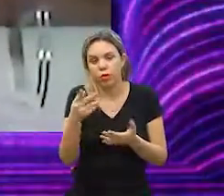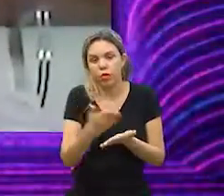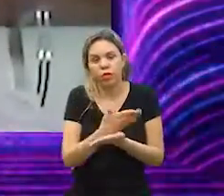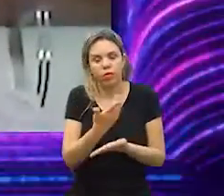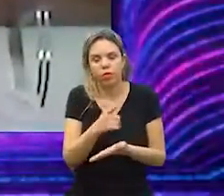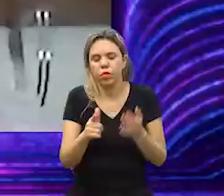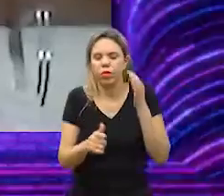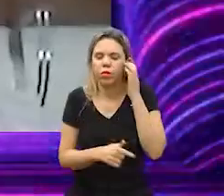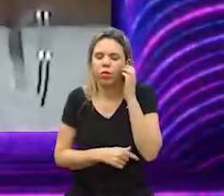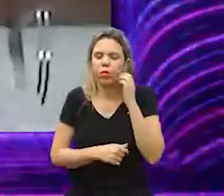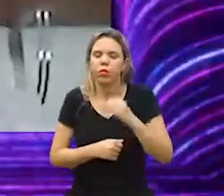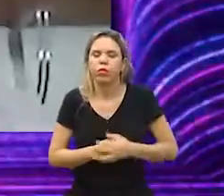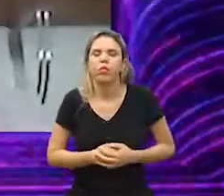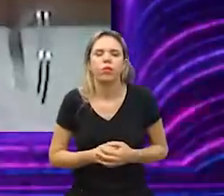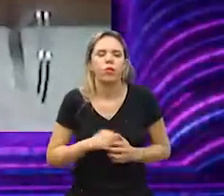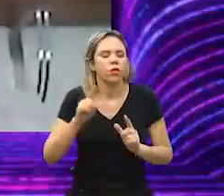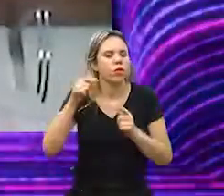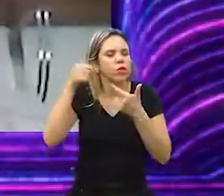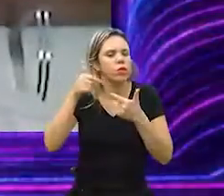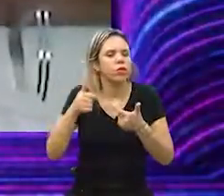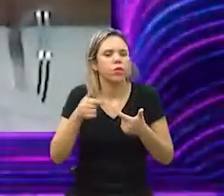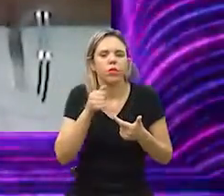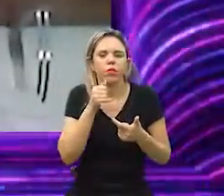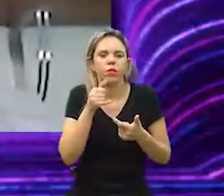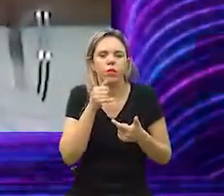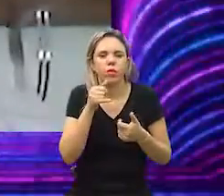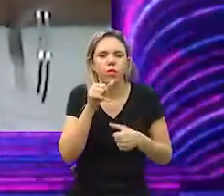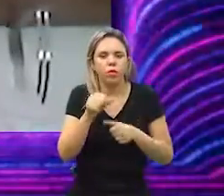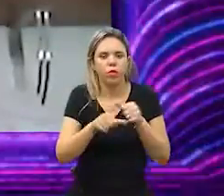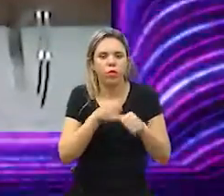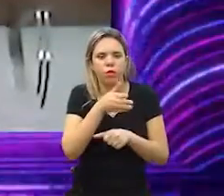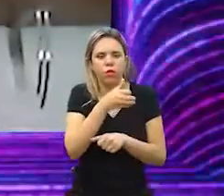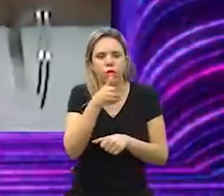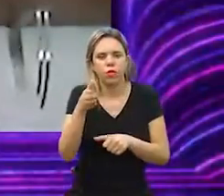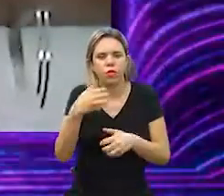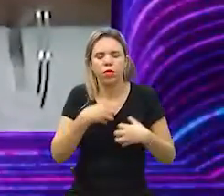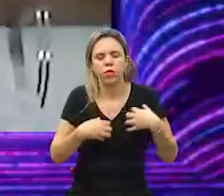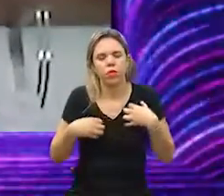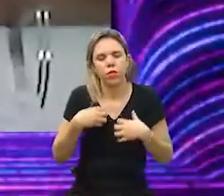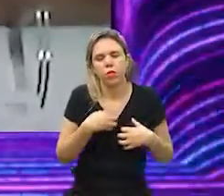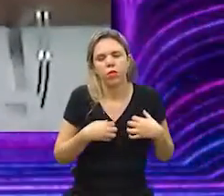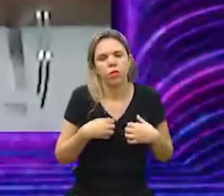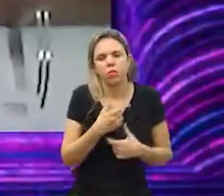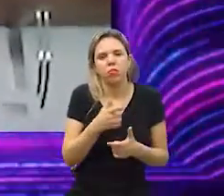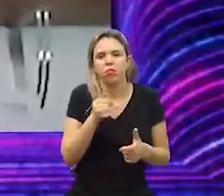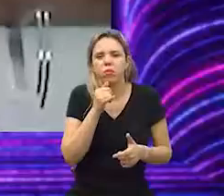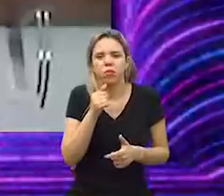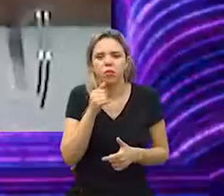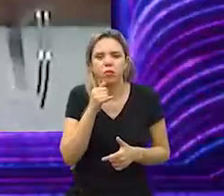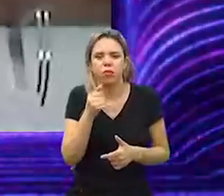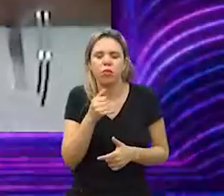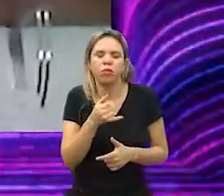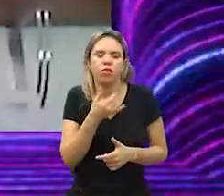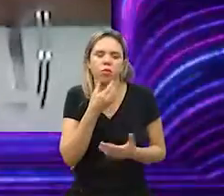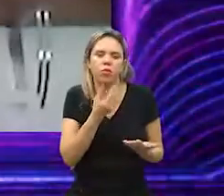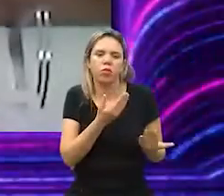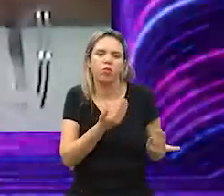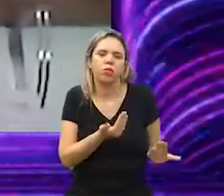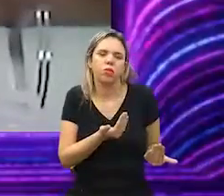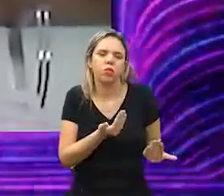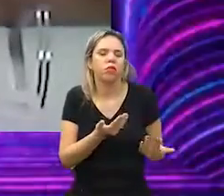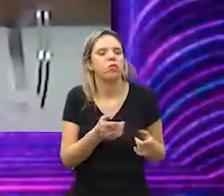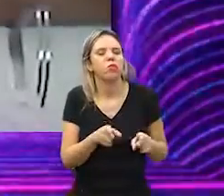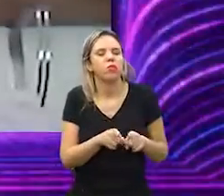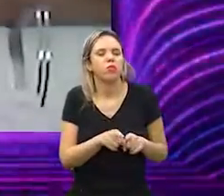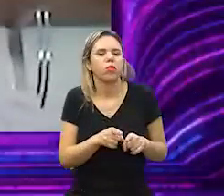eles não têm... Os personagens, eles trafegam numa grande zona cinza, né? Você não tem um mocinho que salva